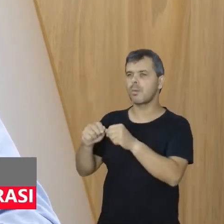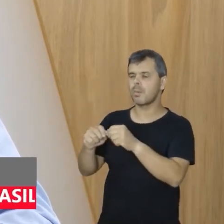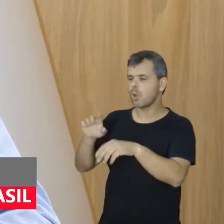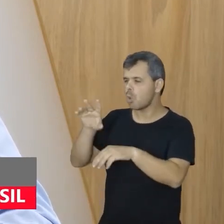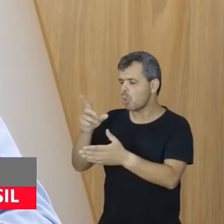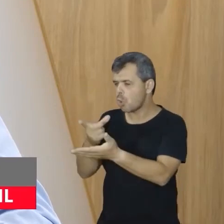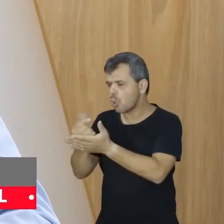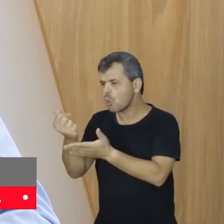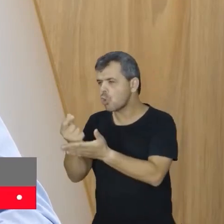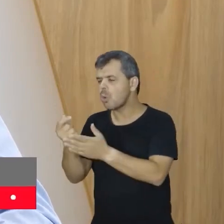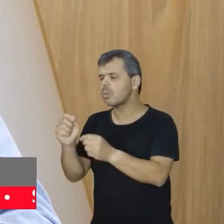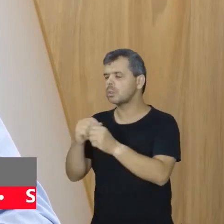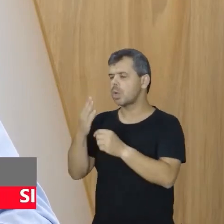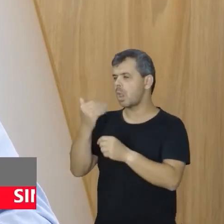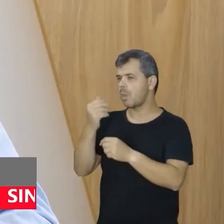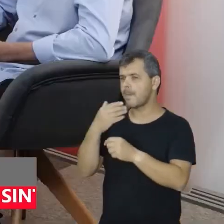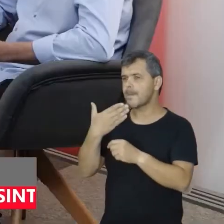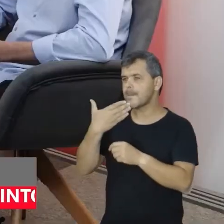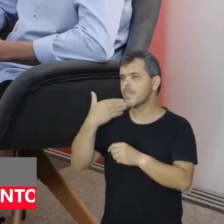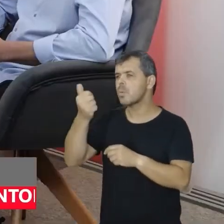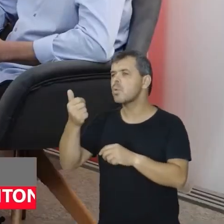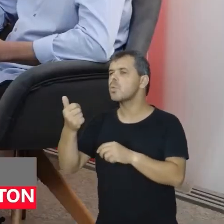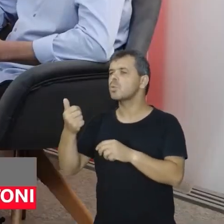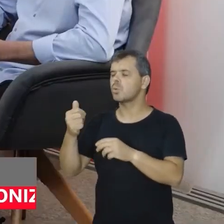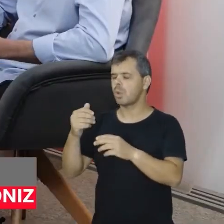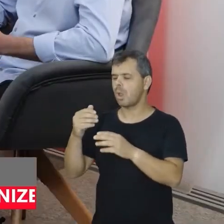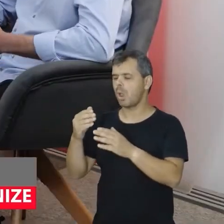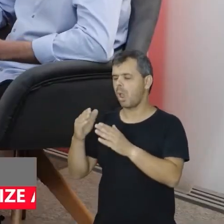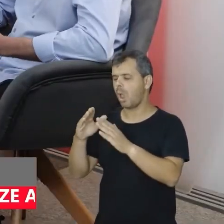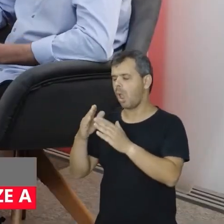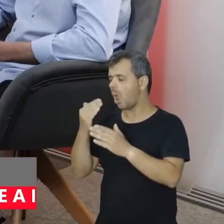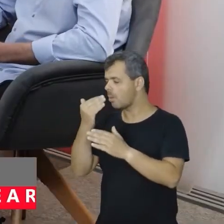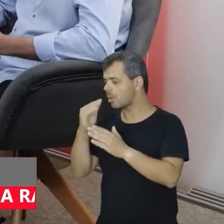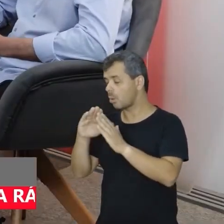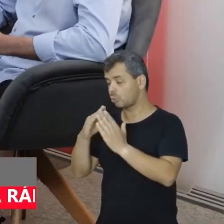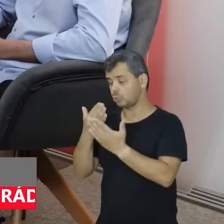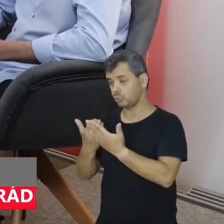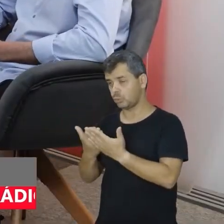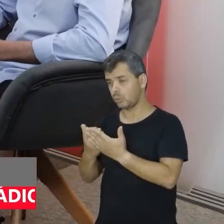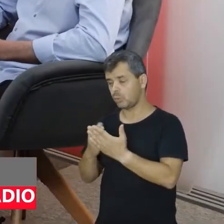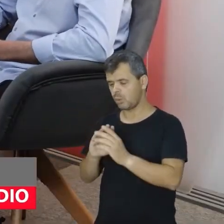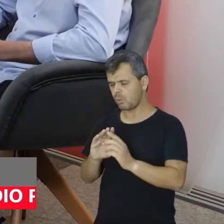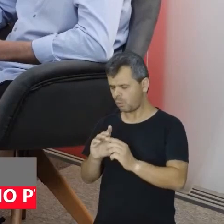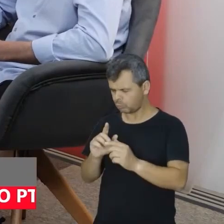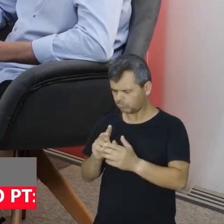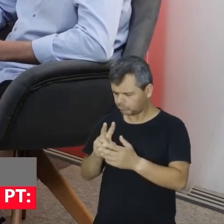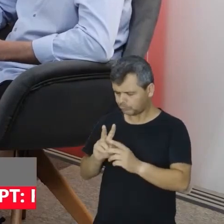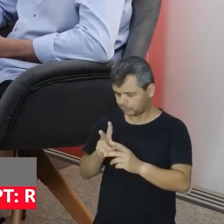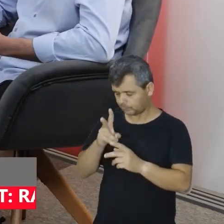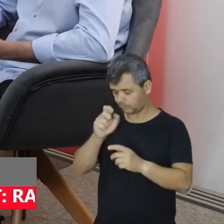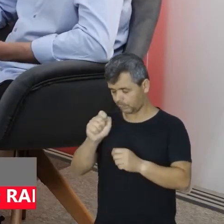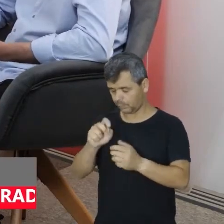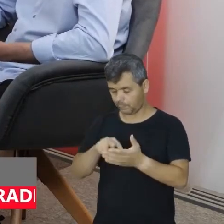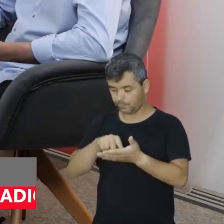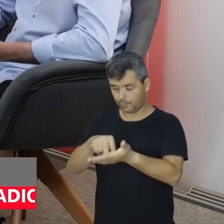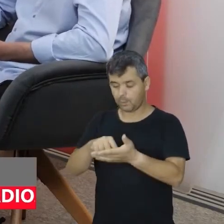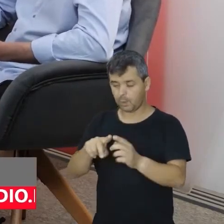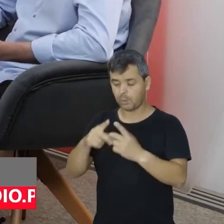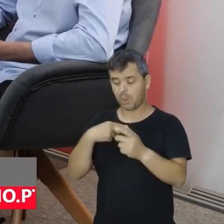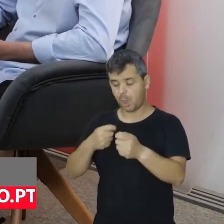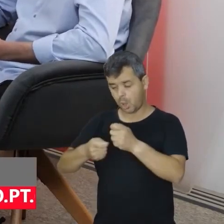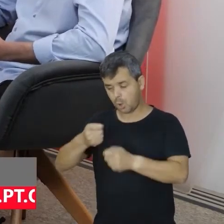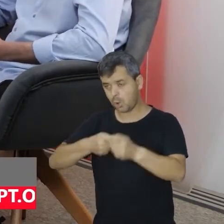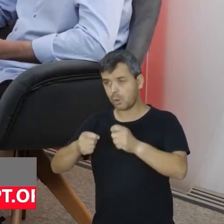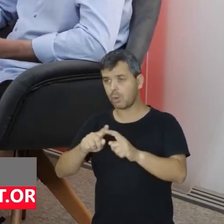de alimento, melhorou muito a alimentação escolar. Então a gente tem trabalhado com afinco para melhorar o Brasil. A economia também, né?